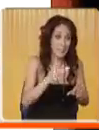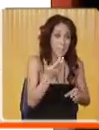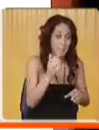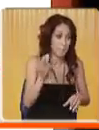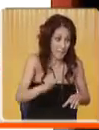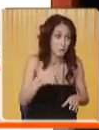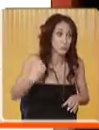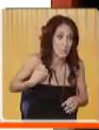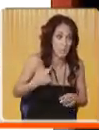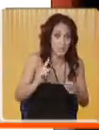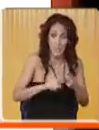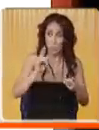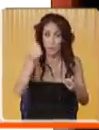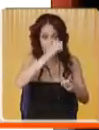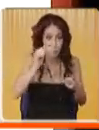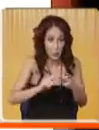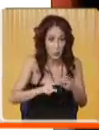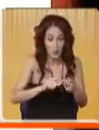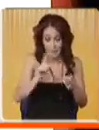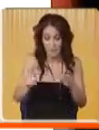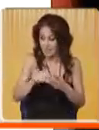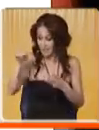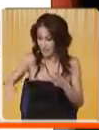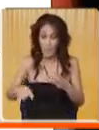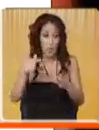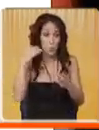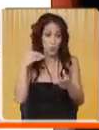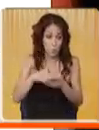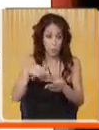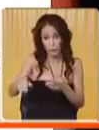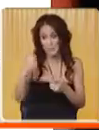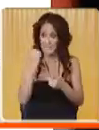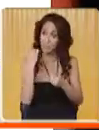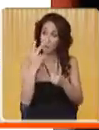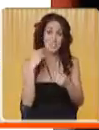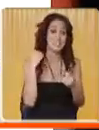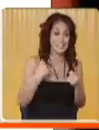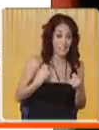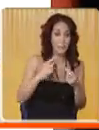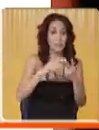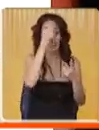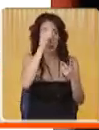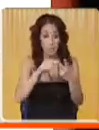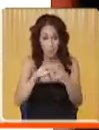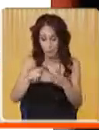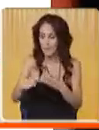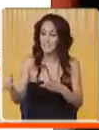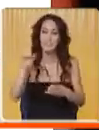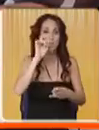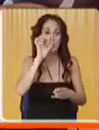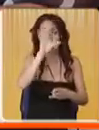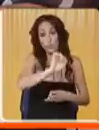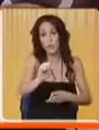então ele estava lá para ser julgado pelos dois crimes, percebe? E como tinha um defensor oficioso,